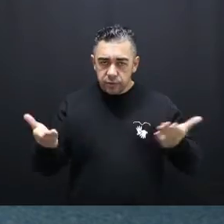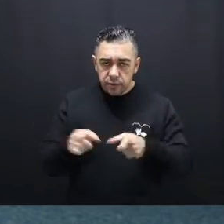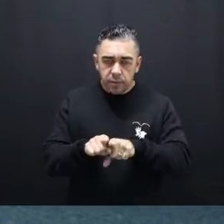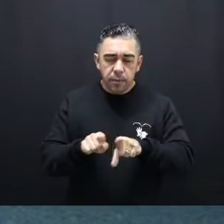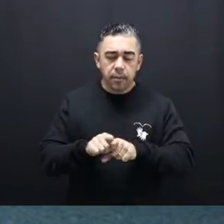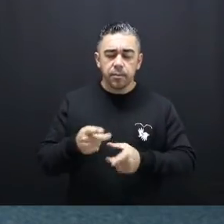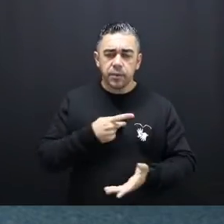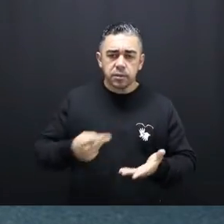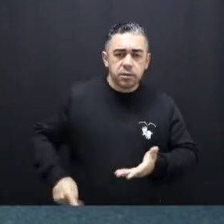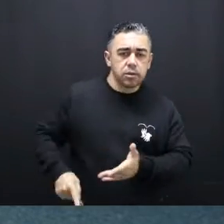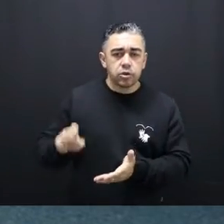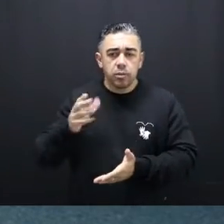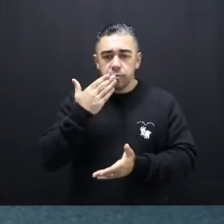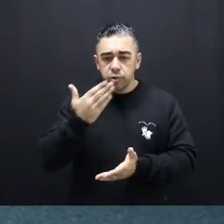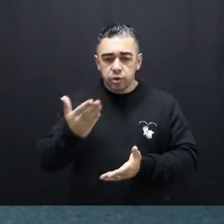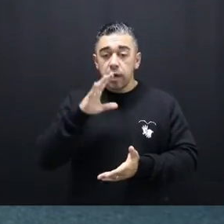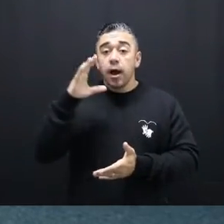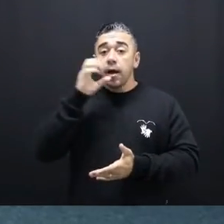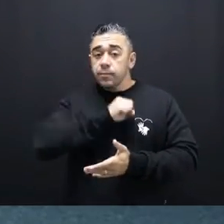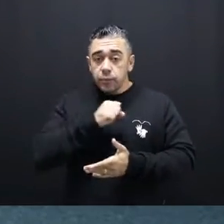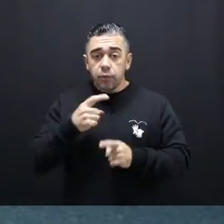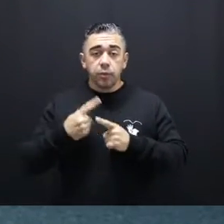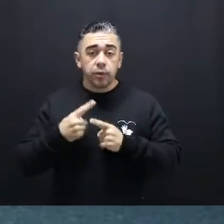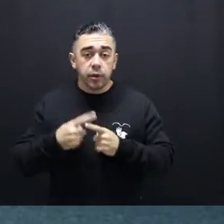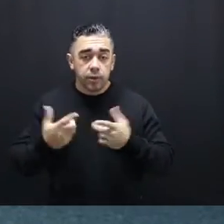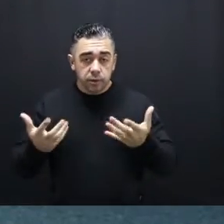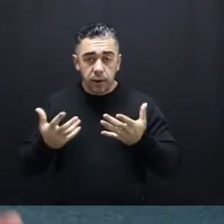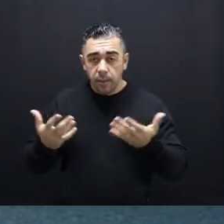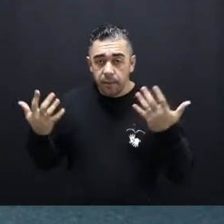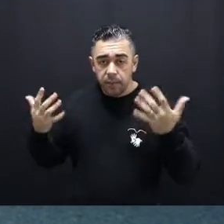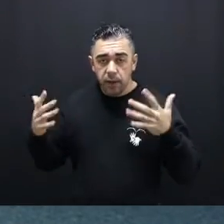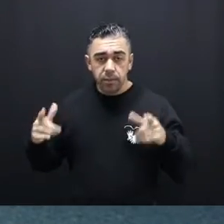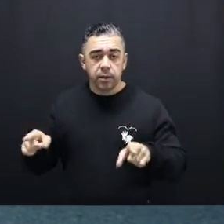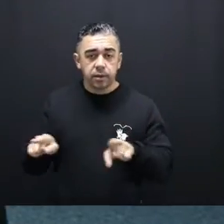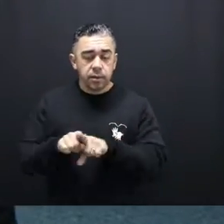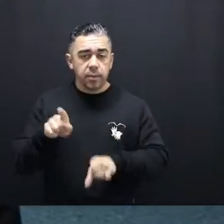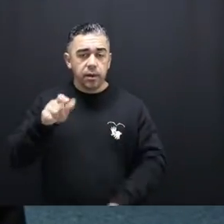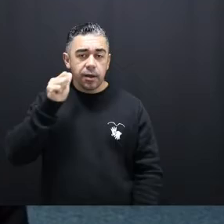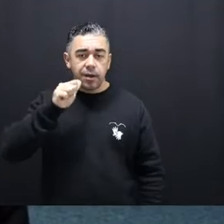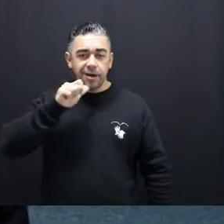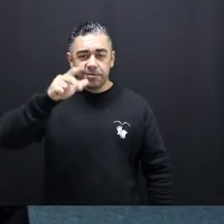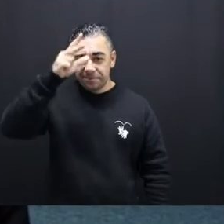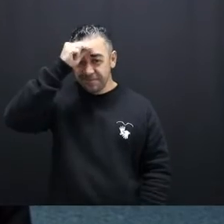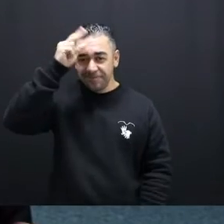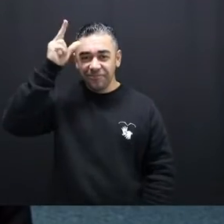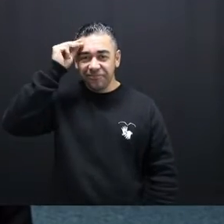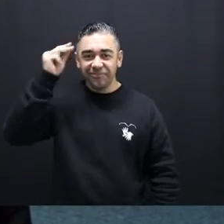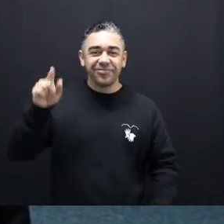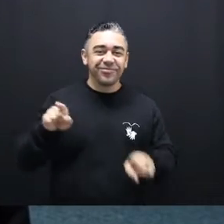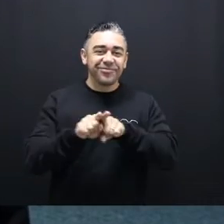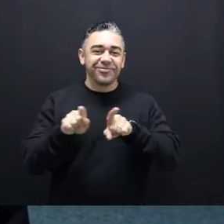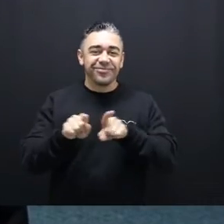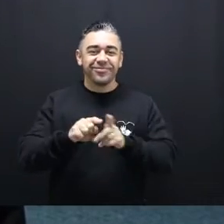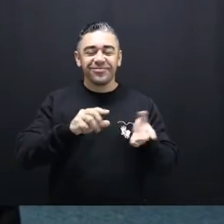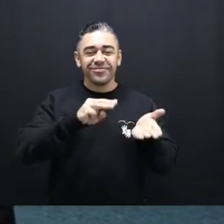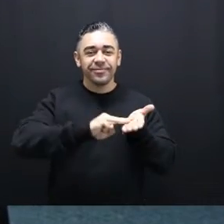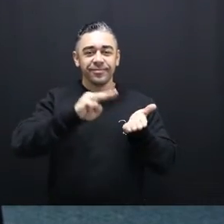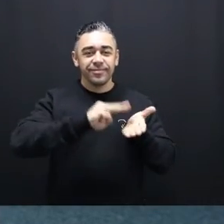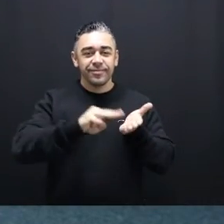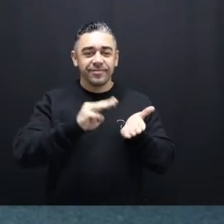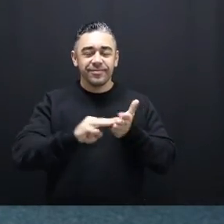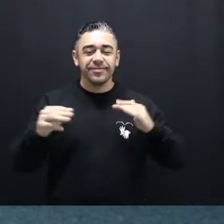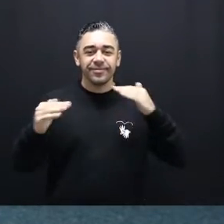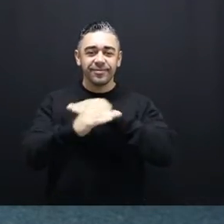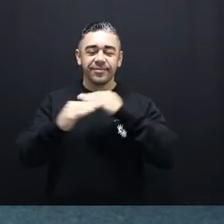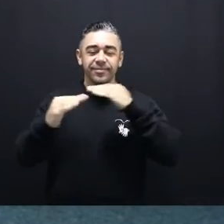ocidente eu só peguei a palavra bem rapidinho que eu quero dar os parabéns para nossa prefeita também e o nosso secretário de trânsito